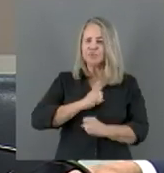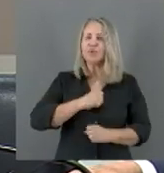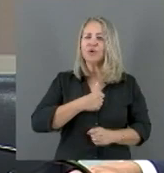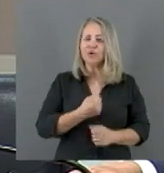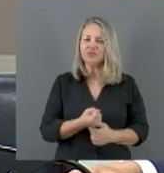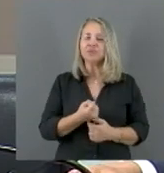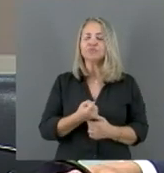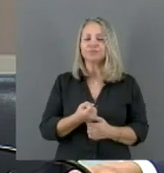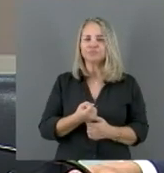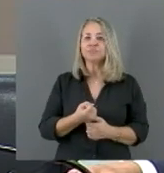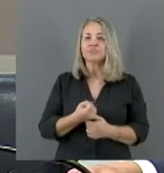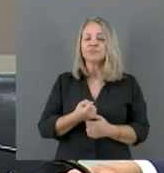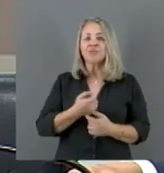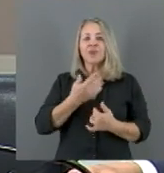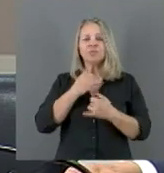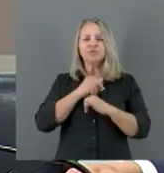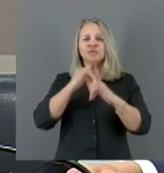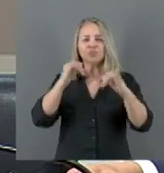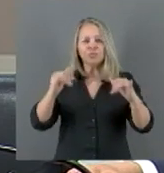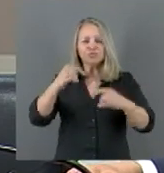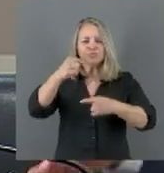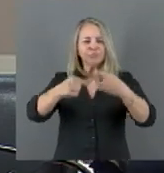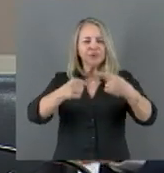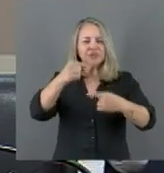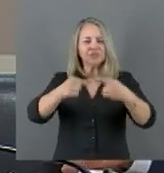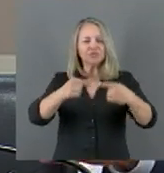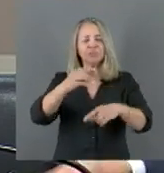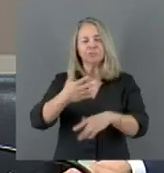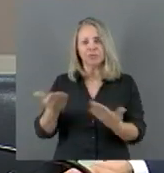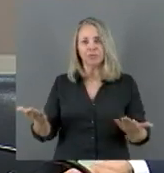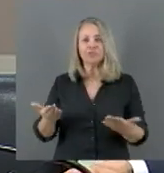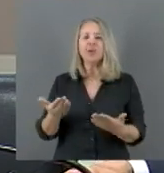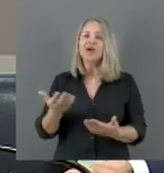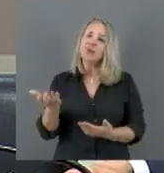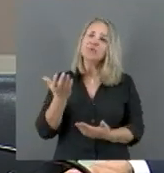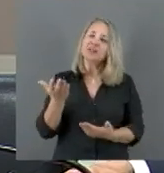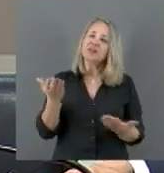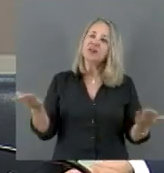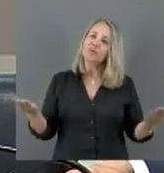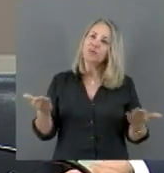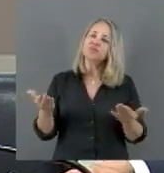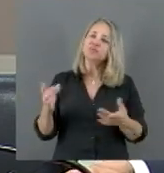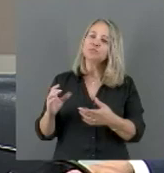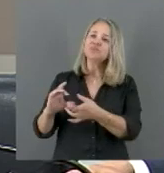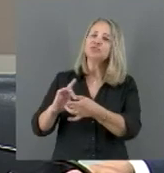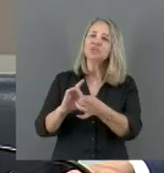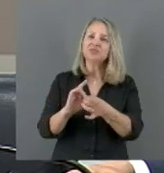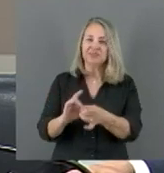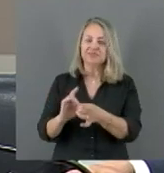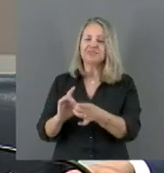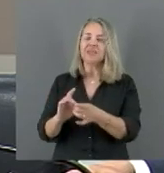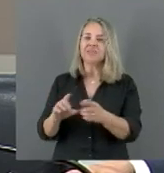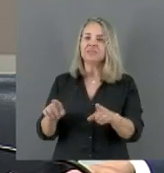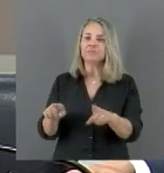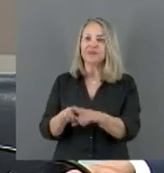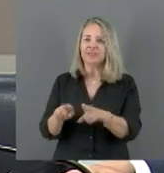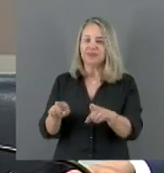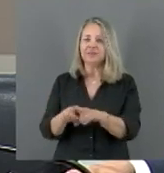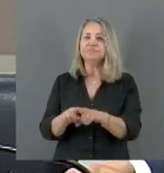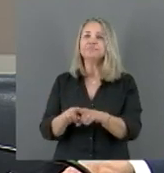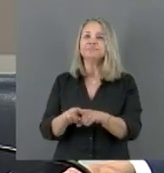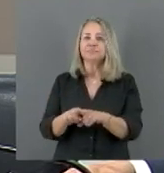seu discurso político fundamental. Então, eu queria hoje aqui me solidarizar com ela, me solidarizar